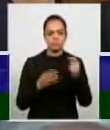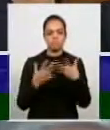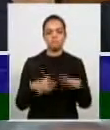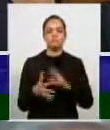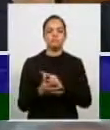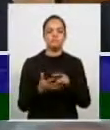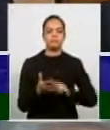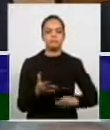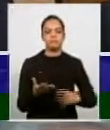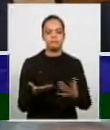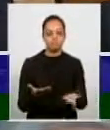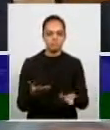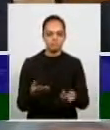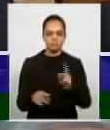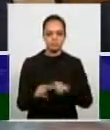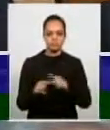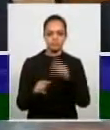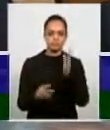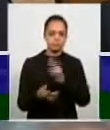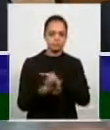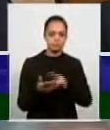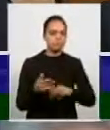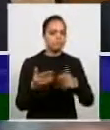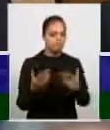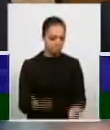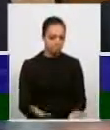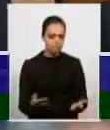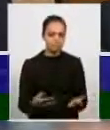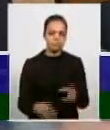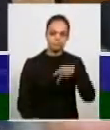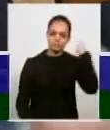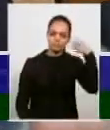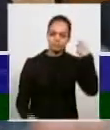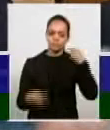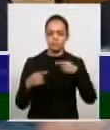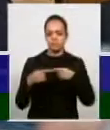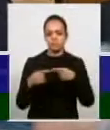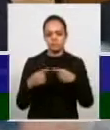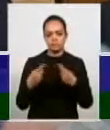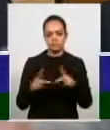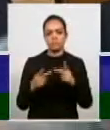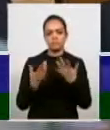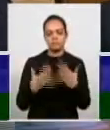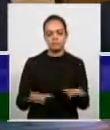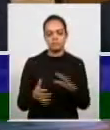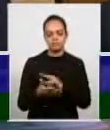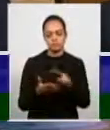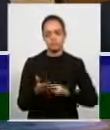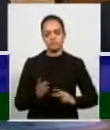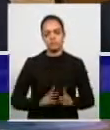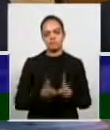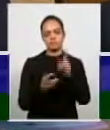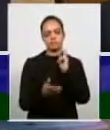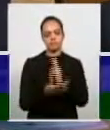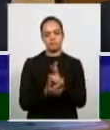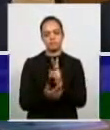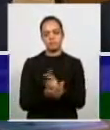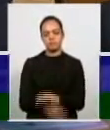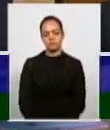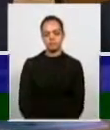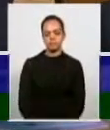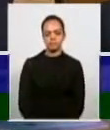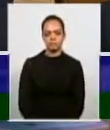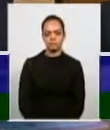dispensa de leitura, uma vez que já foi lida. Os vereadores que concordam com a dispensa de leitura, permaneçam como